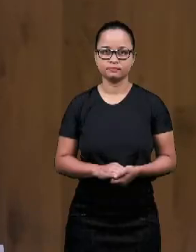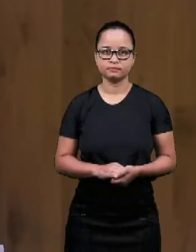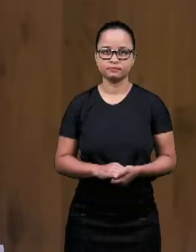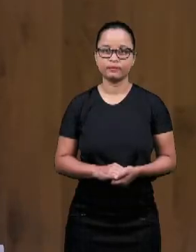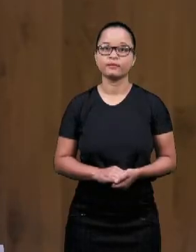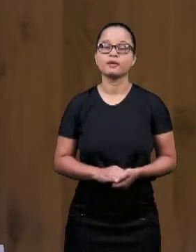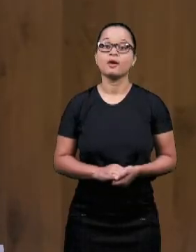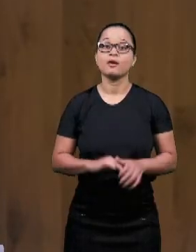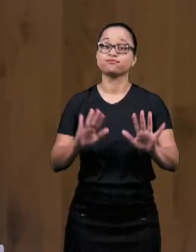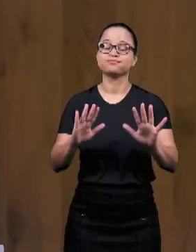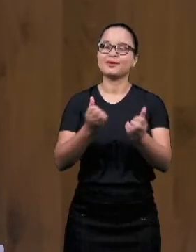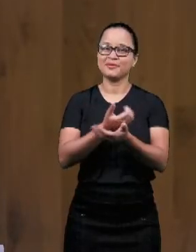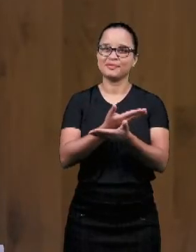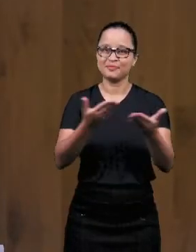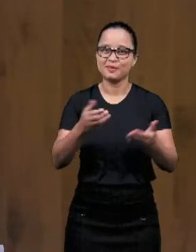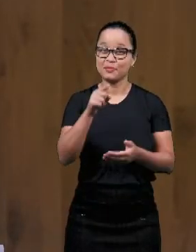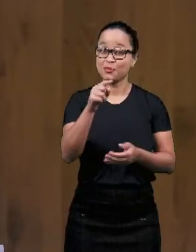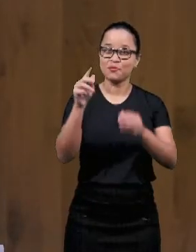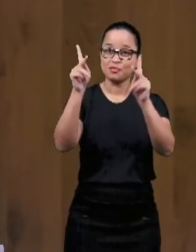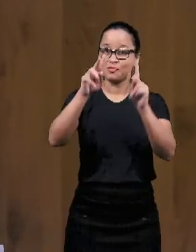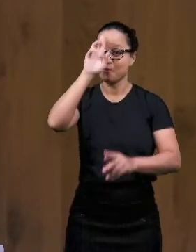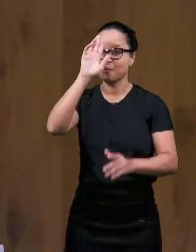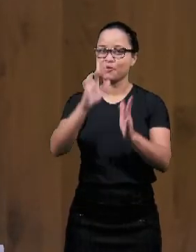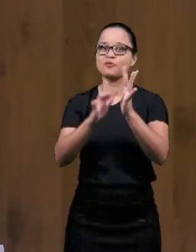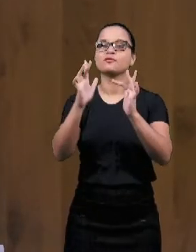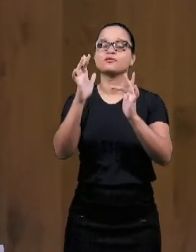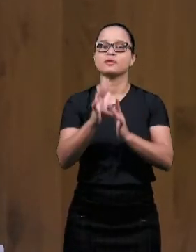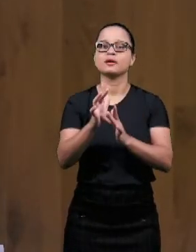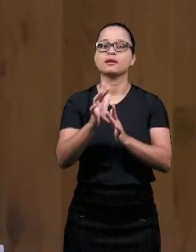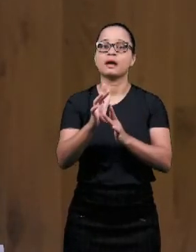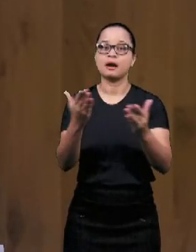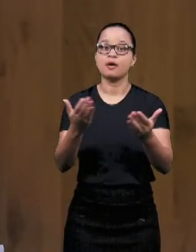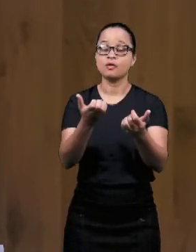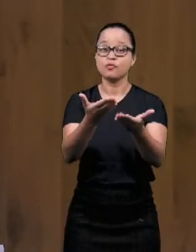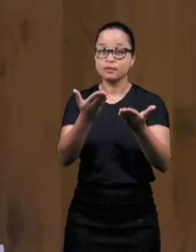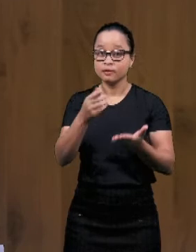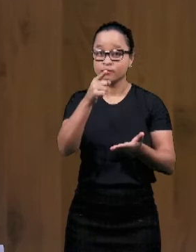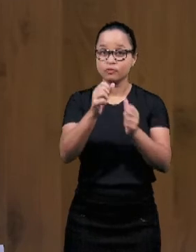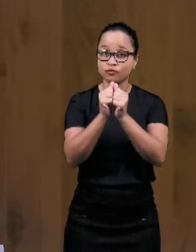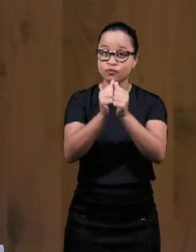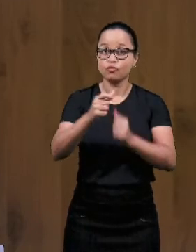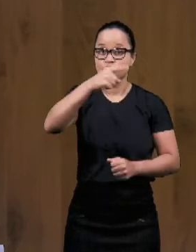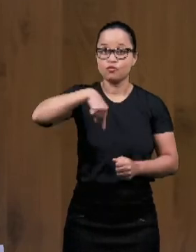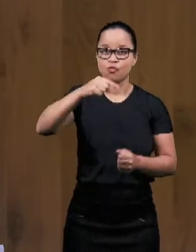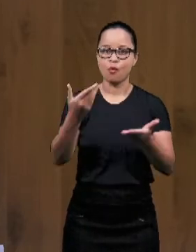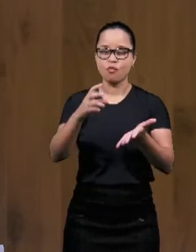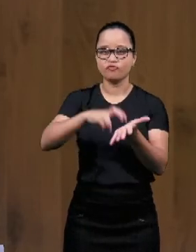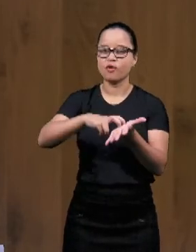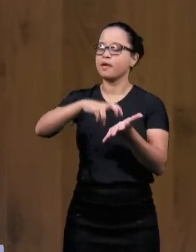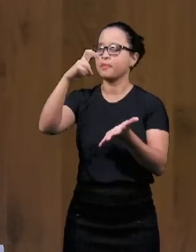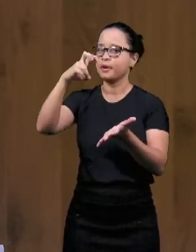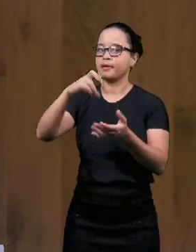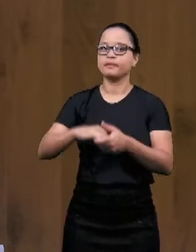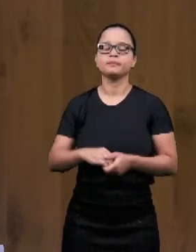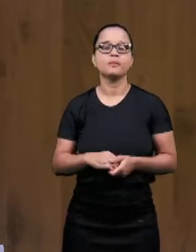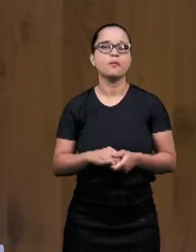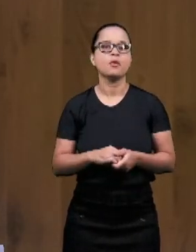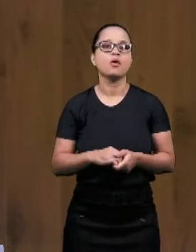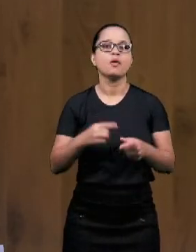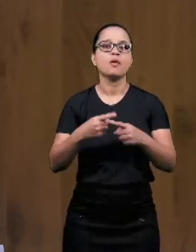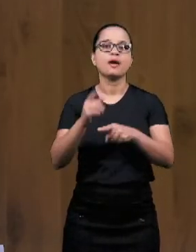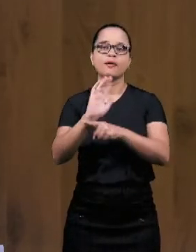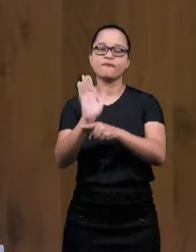Olá, quero cumprimentar você com a paz do Senhor Jesus e te convidar para participar conosco nesta manhã da nossa transmissão dos